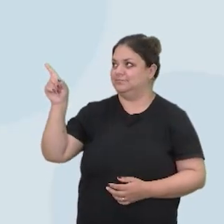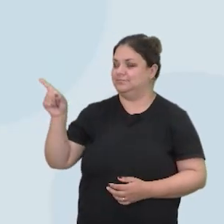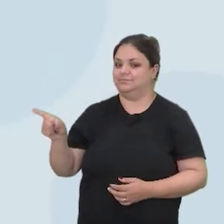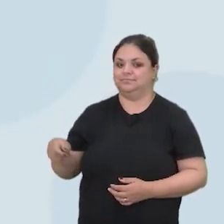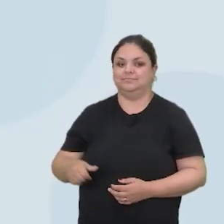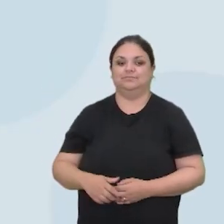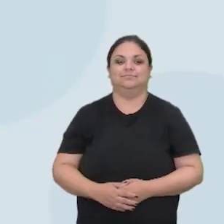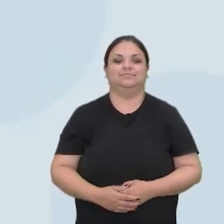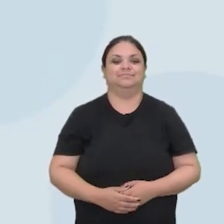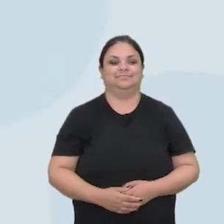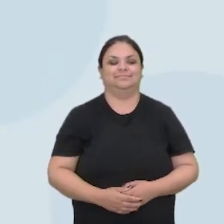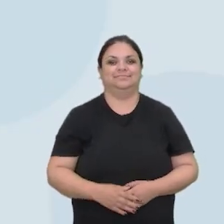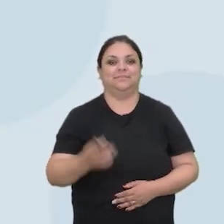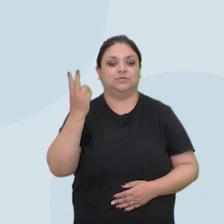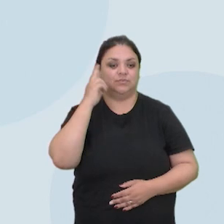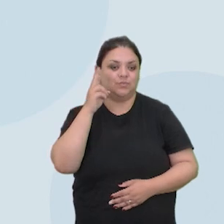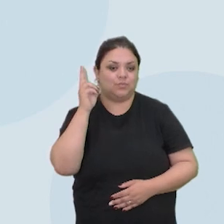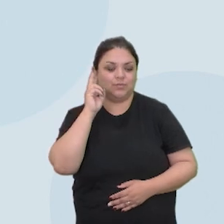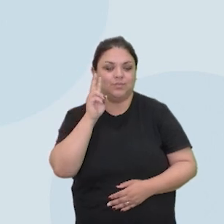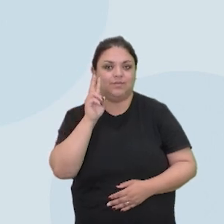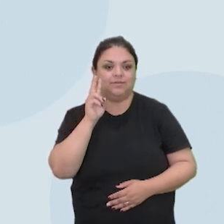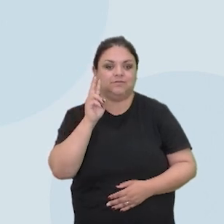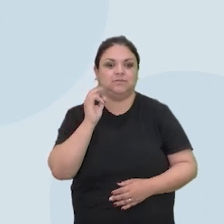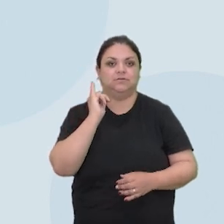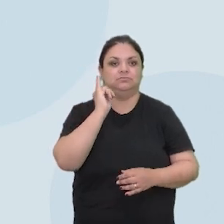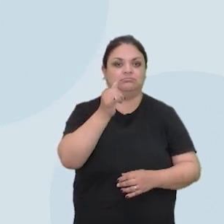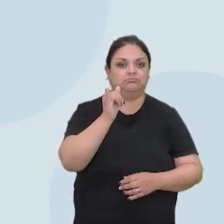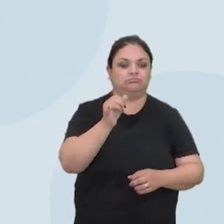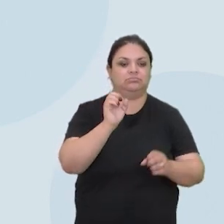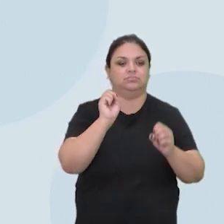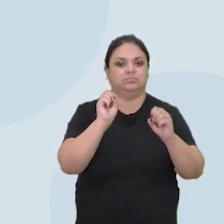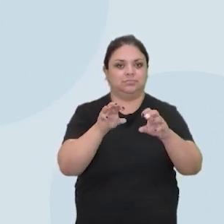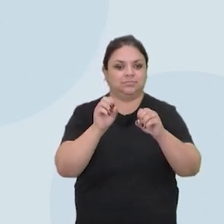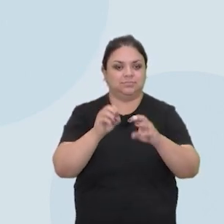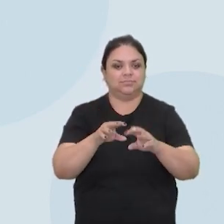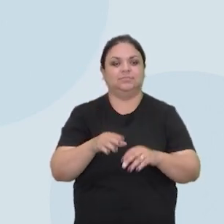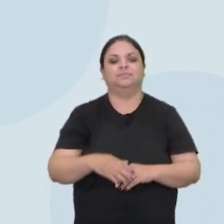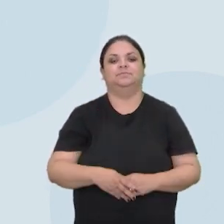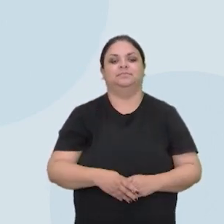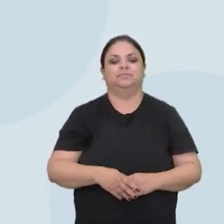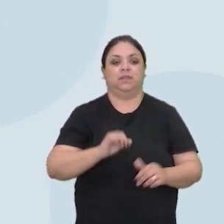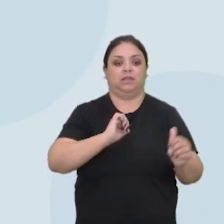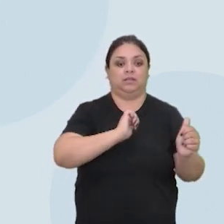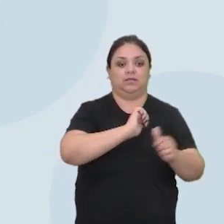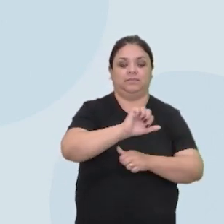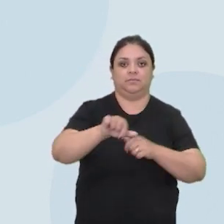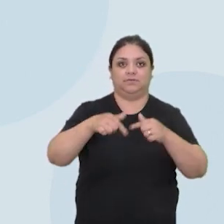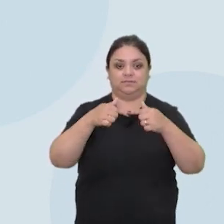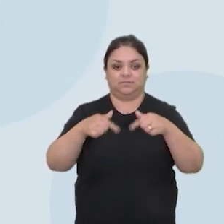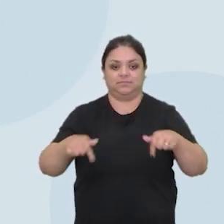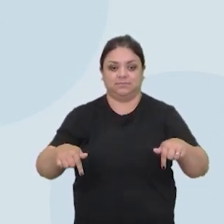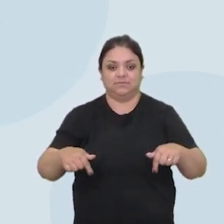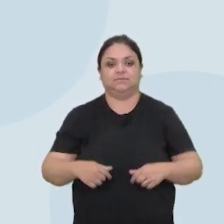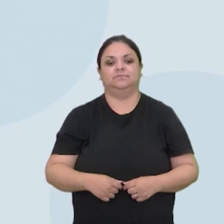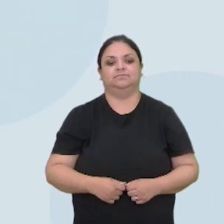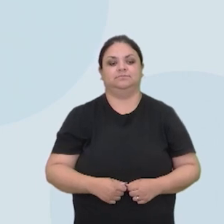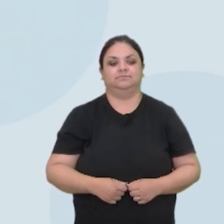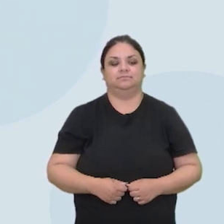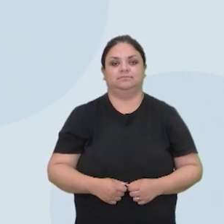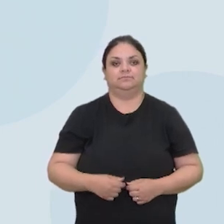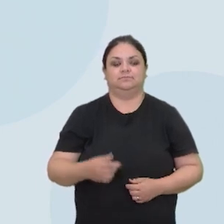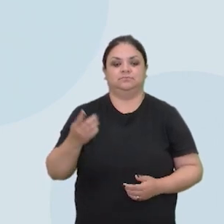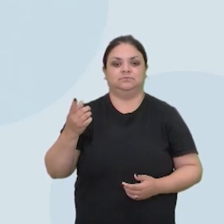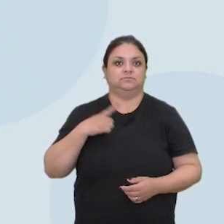vocês. Histórico, instrução normativa, transformação química, equações químicas e a cinética